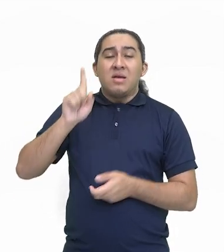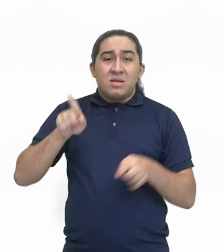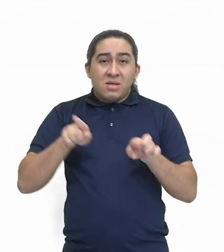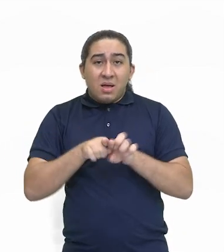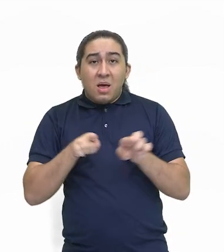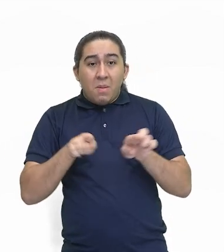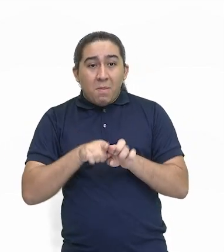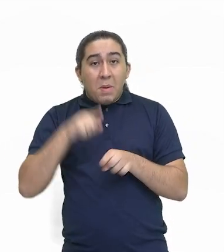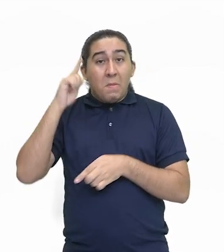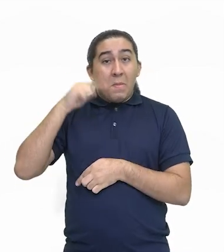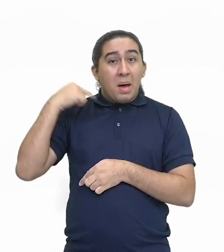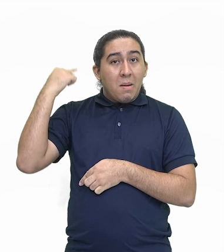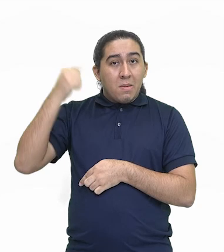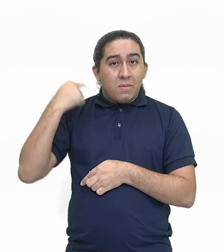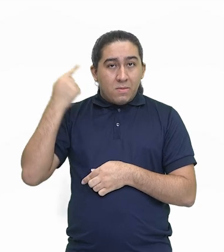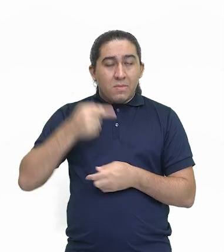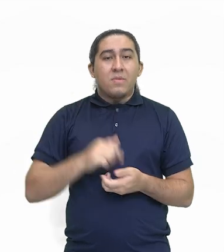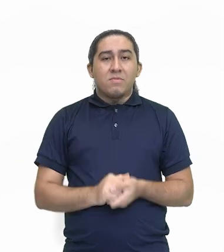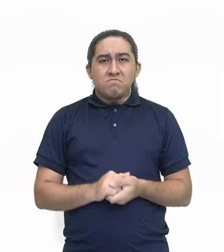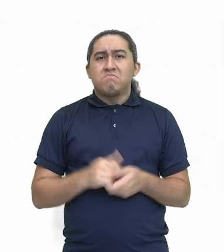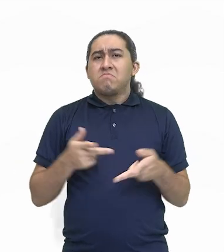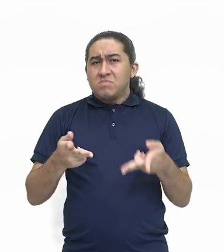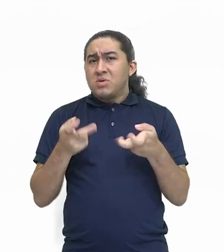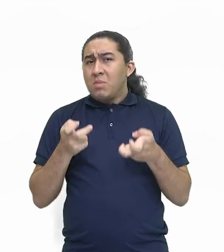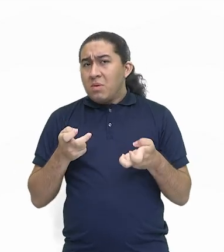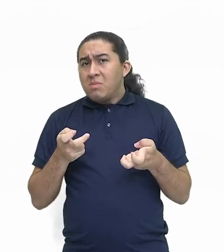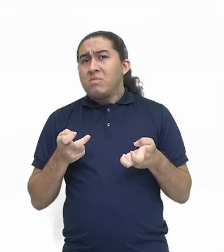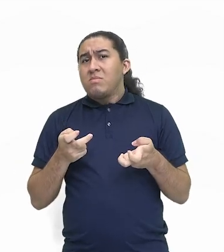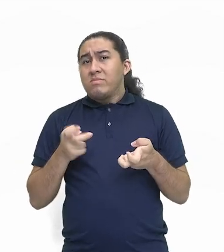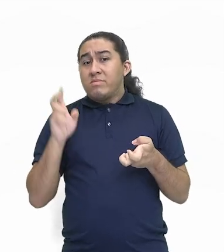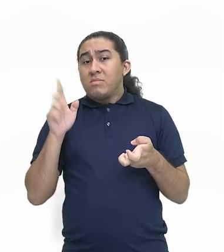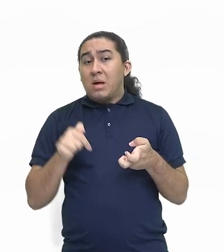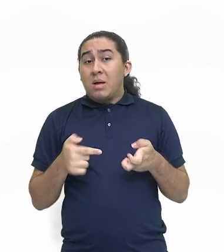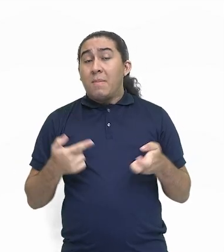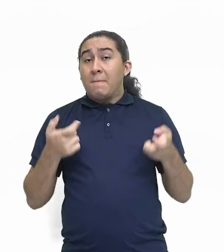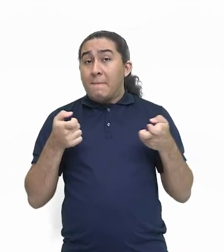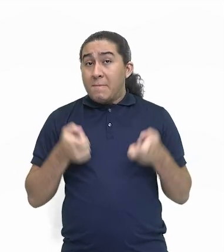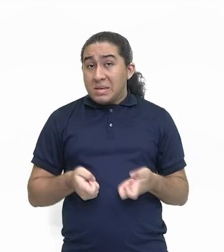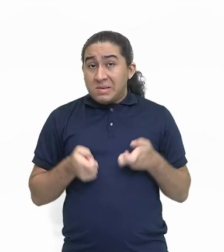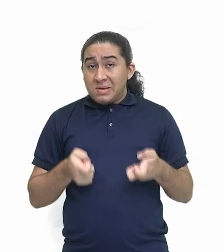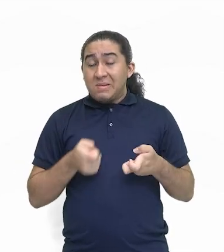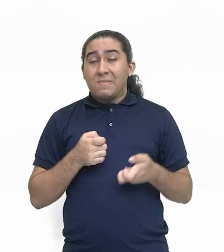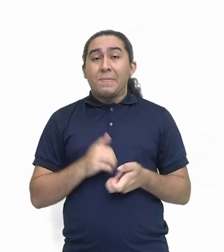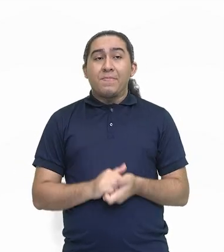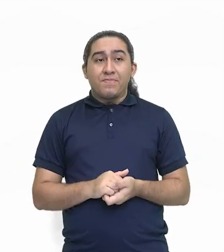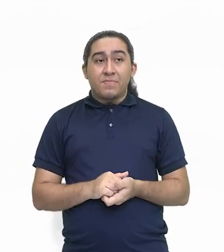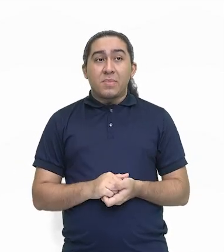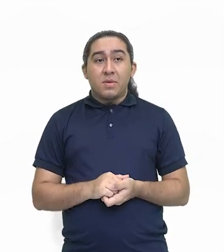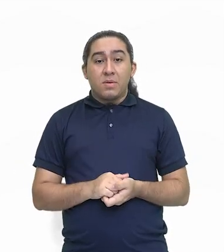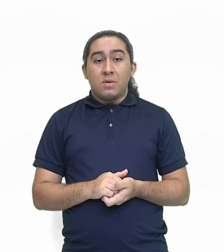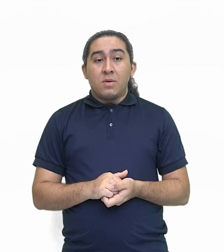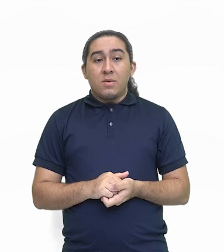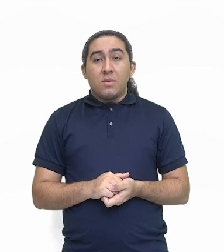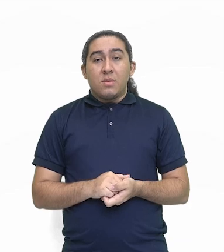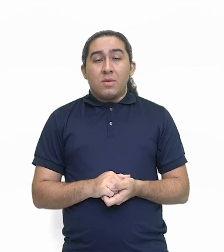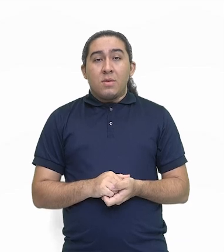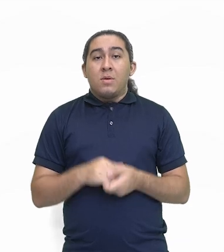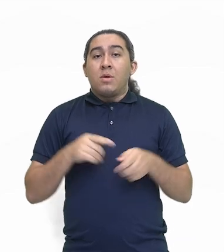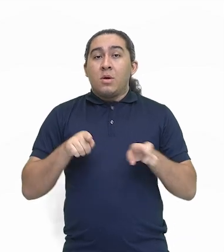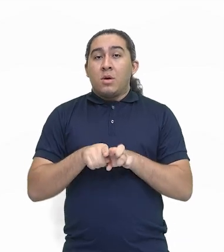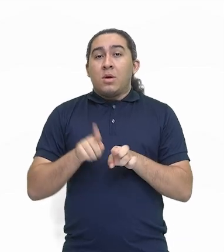né, pegavam pesado. Né? Então, quando ele fala aí, é porque